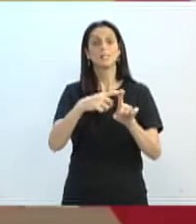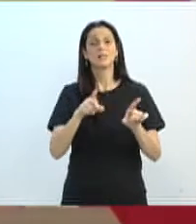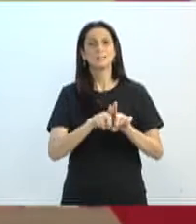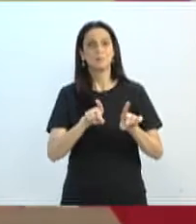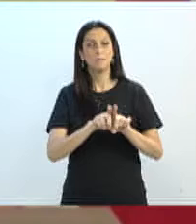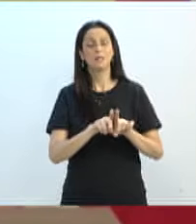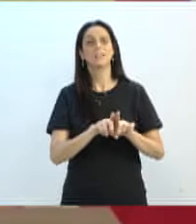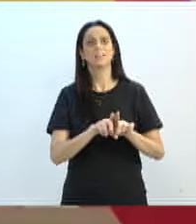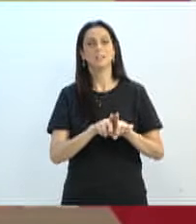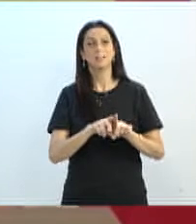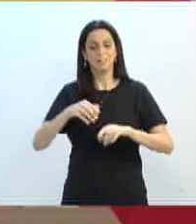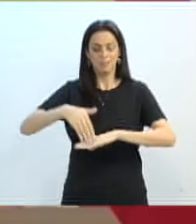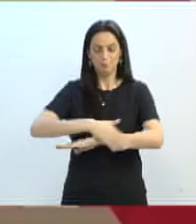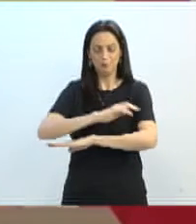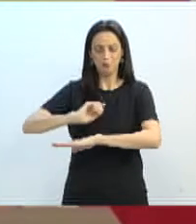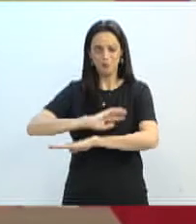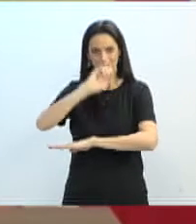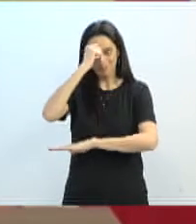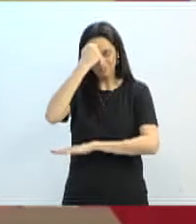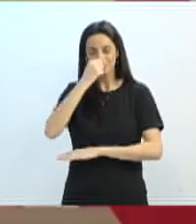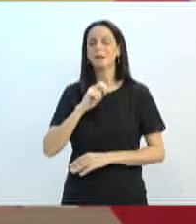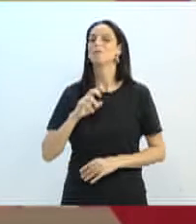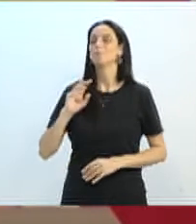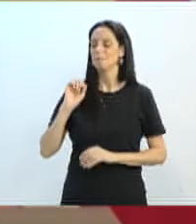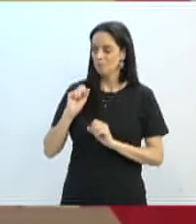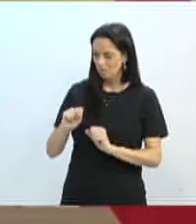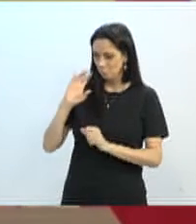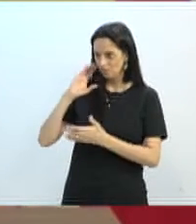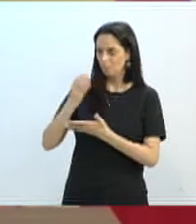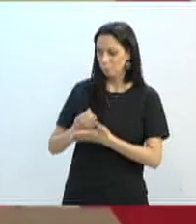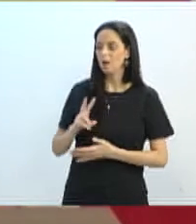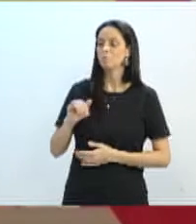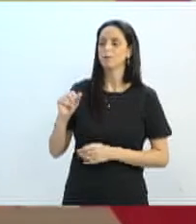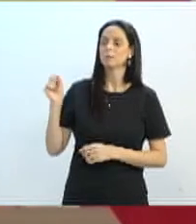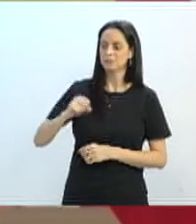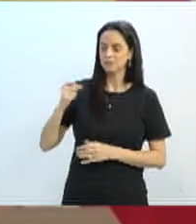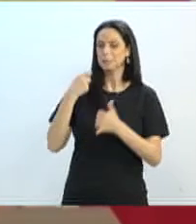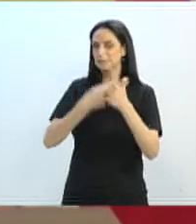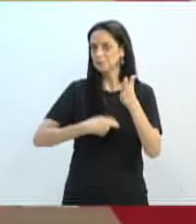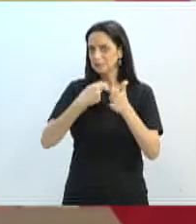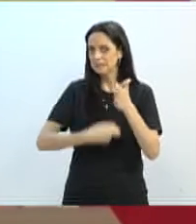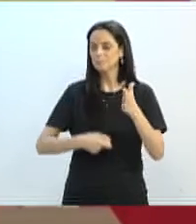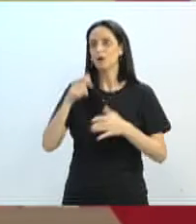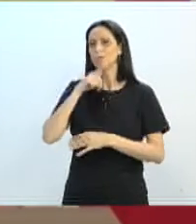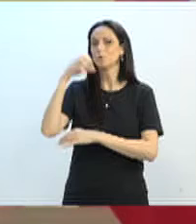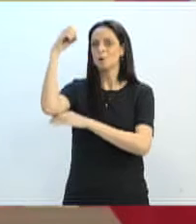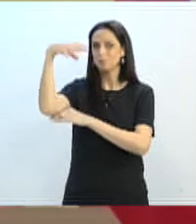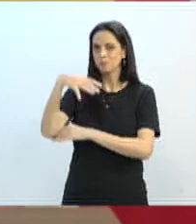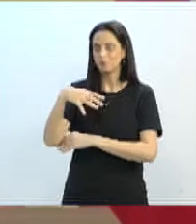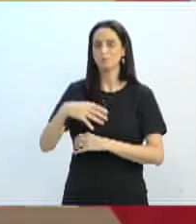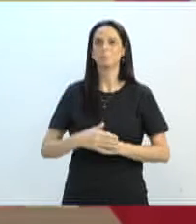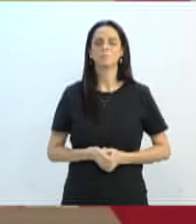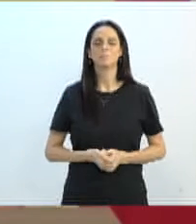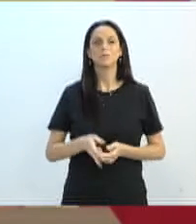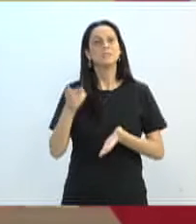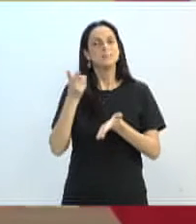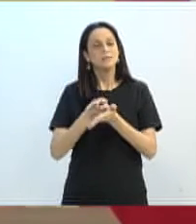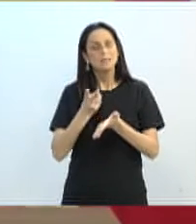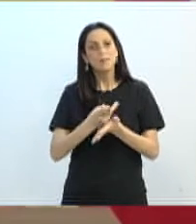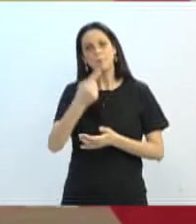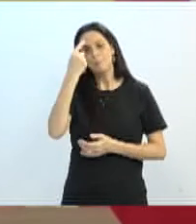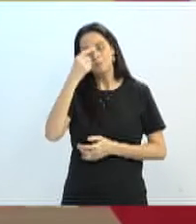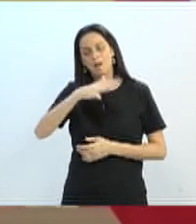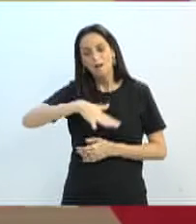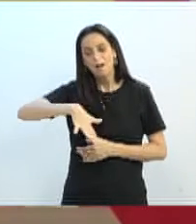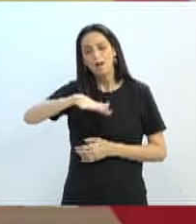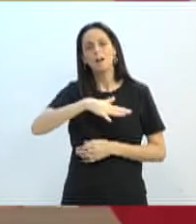trazendo segurança para a nossa comunidade. Então, pode ter certeza que iremos sim, sempre olhar a nossa comunidade da região,